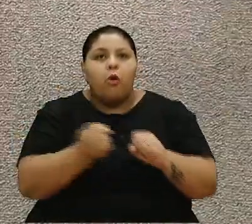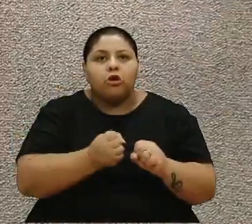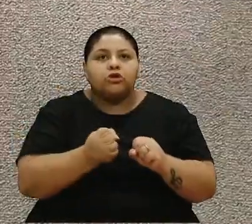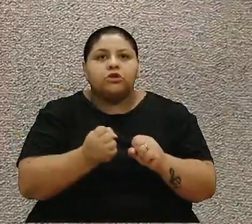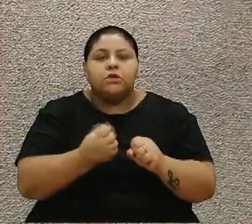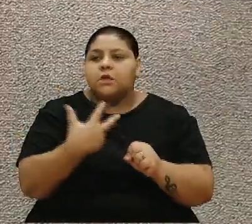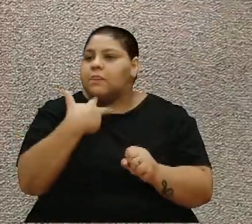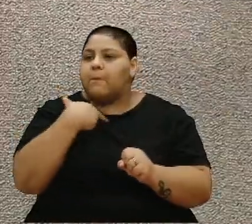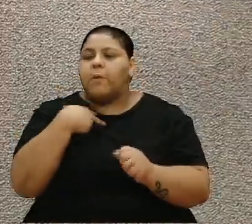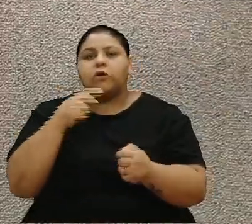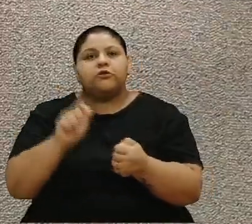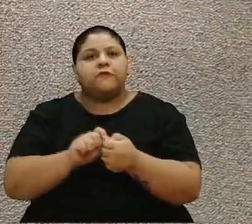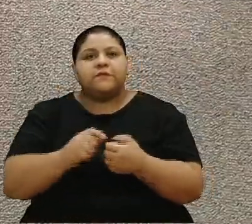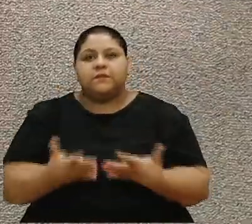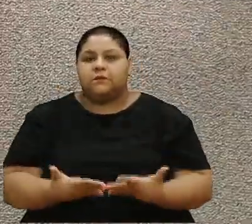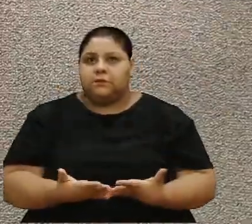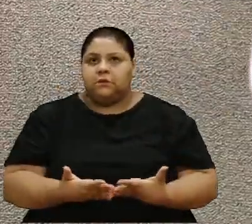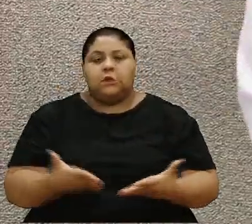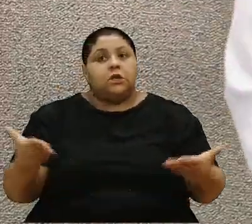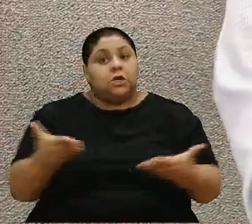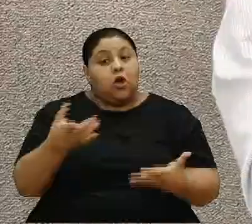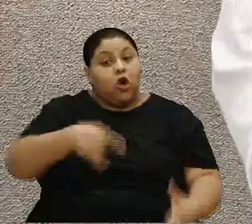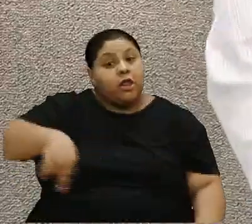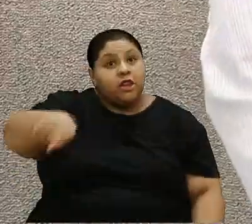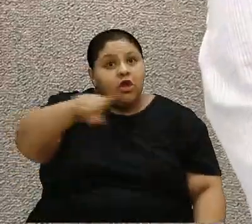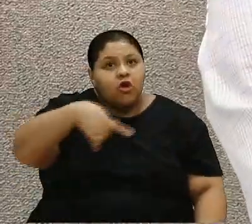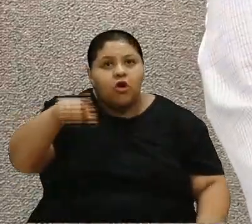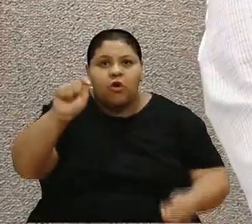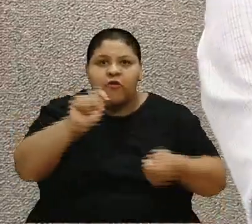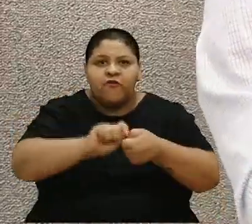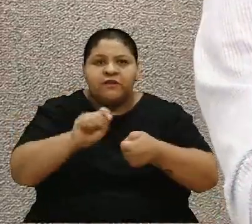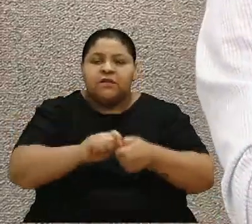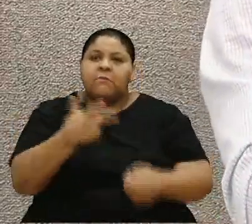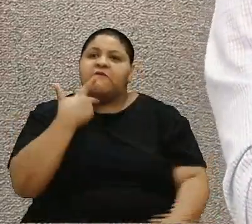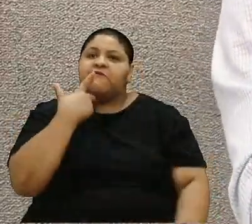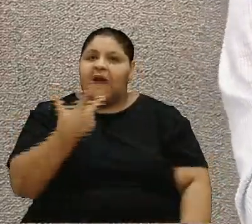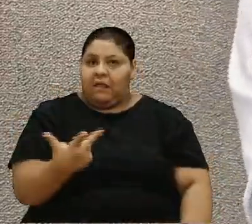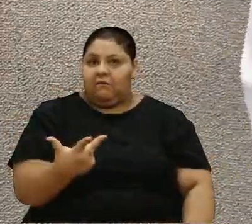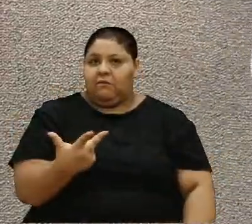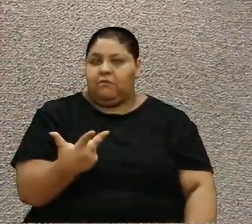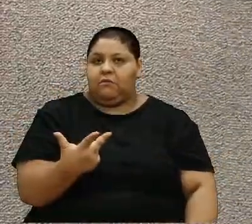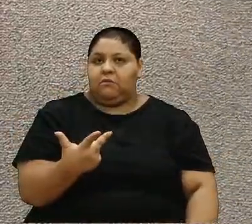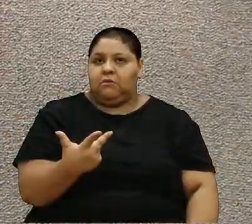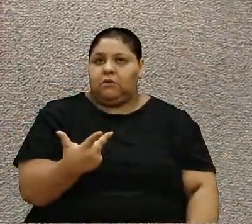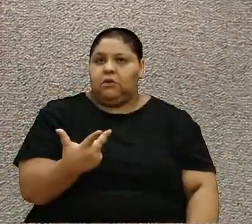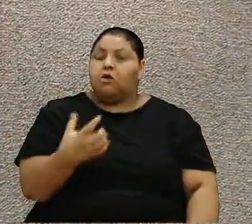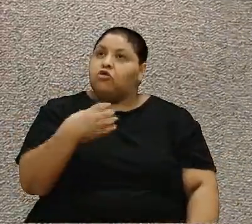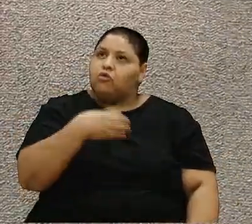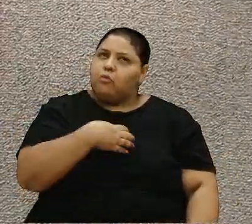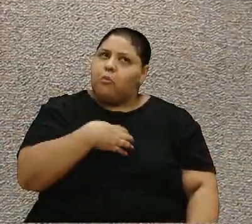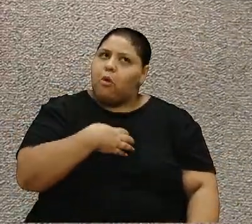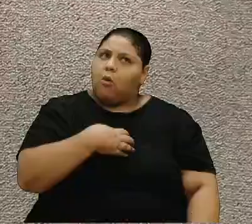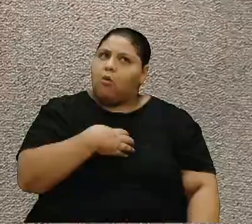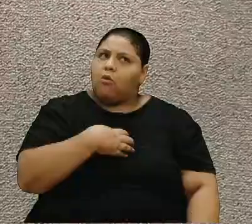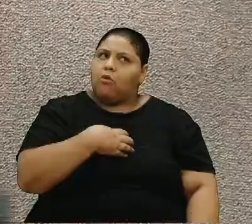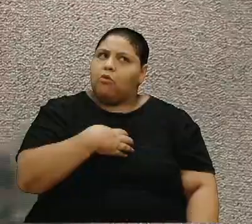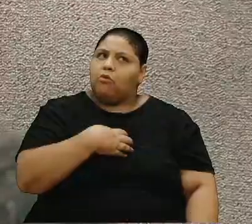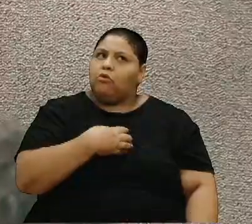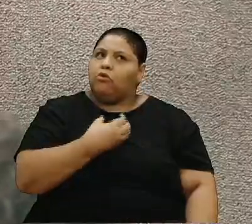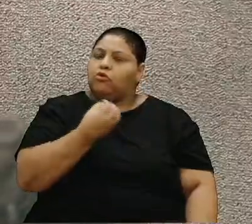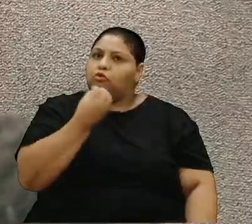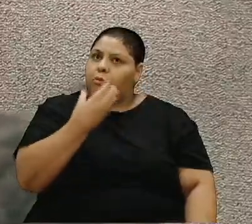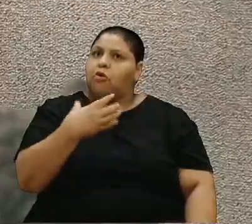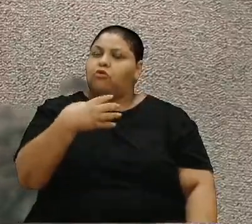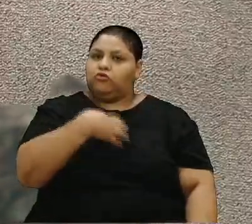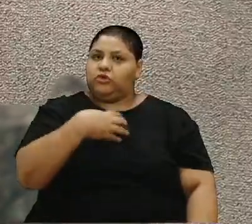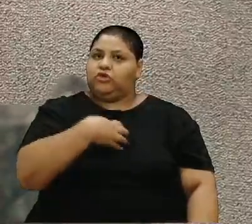podem. Agora, nós fazer um comentário, no bom sentido da palavra, respeitando as diferenças, quem